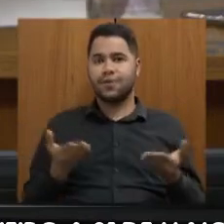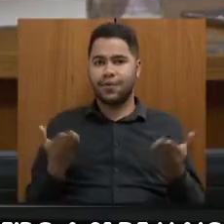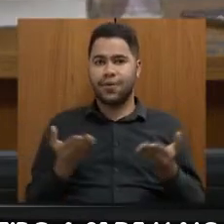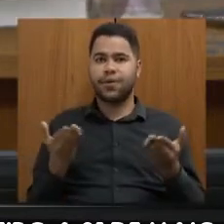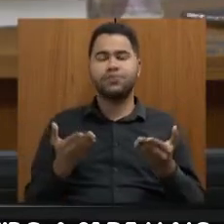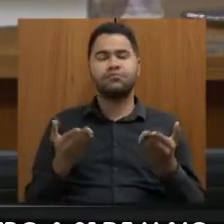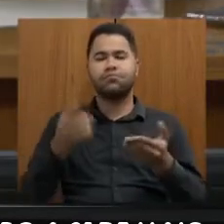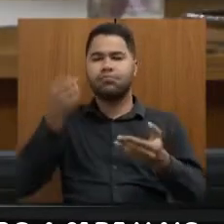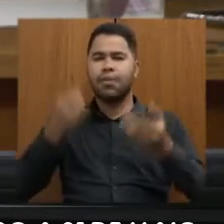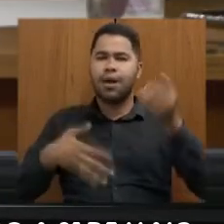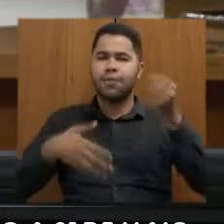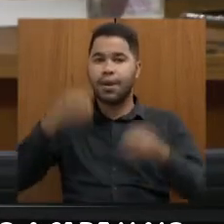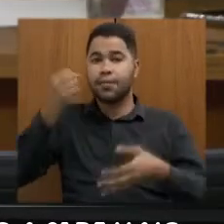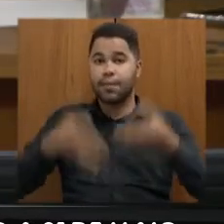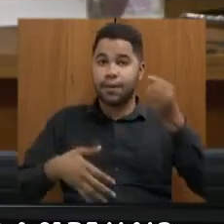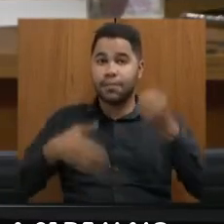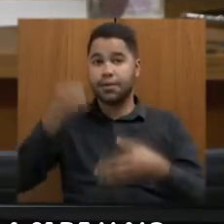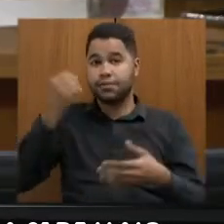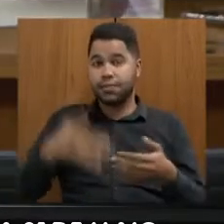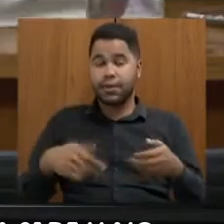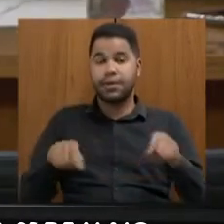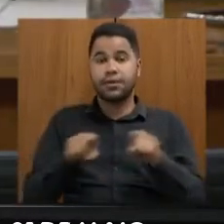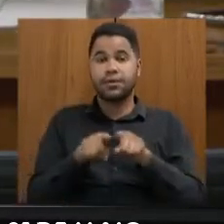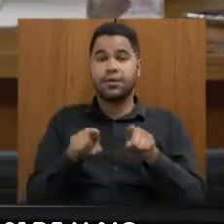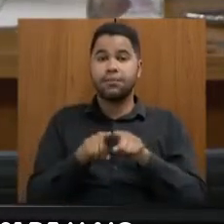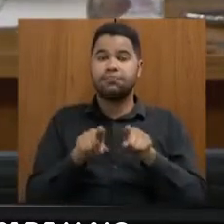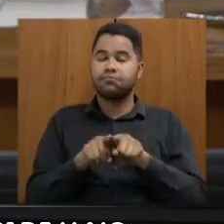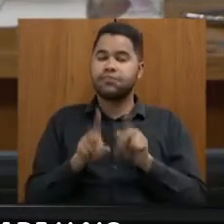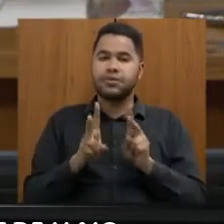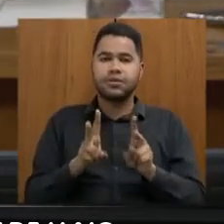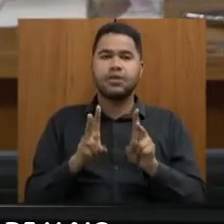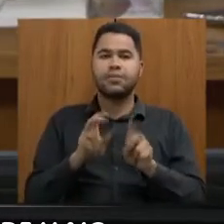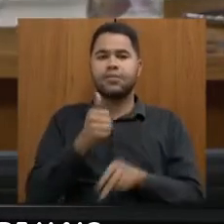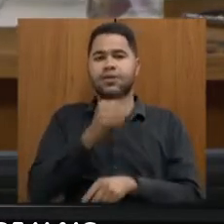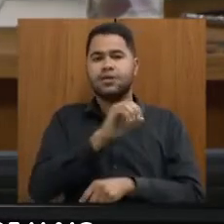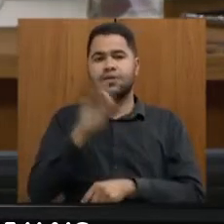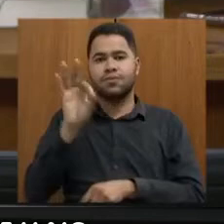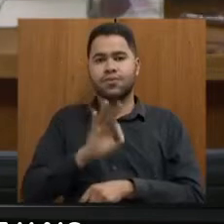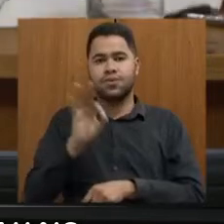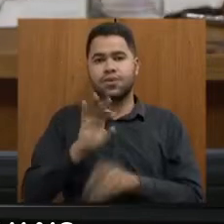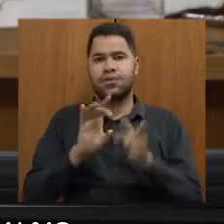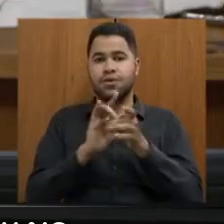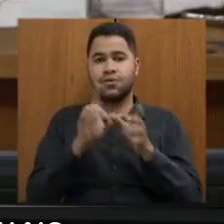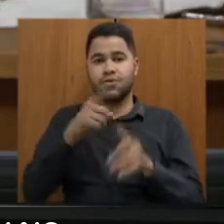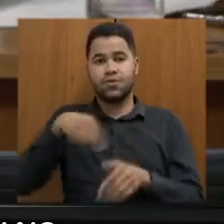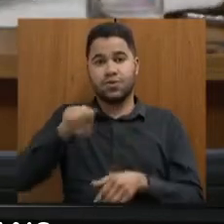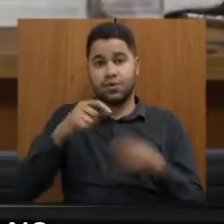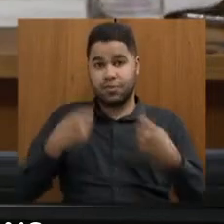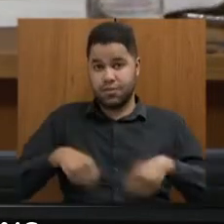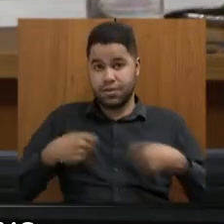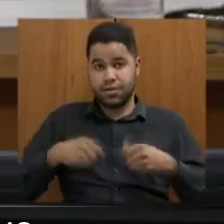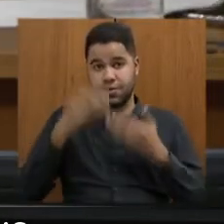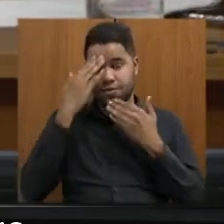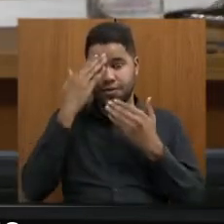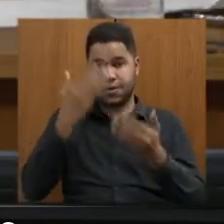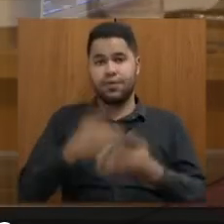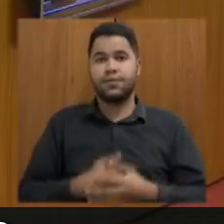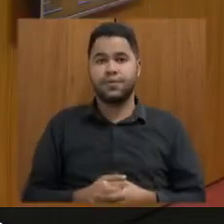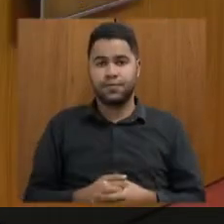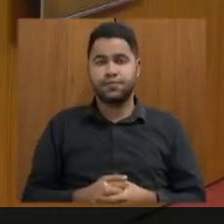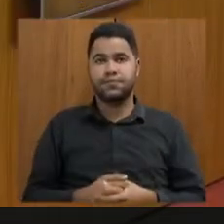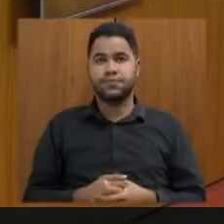casa prestando esclarecimentos e nos colocamos sempre sentado exposição do pessoas precisaram de Obrigado